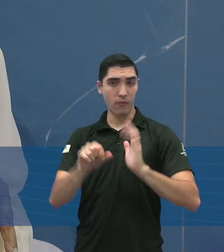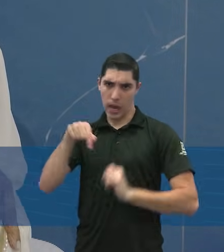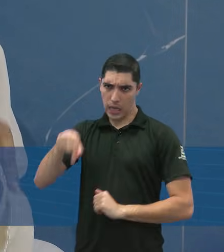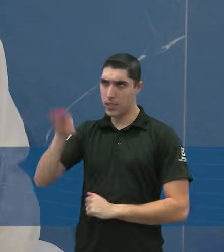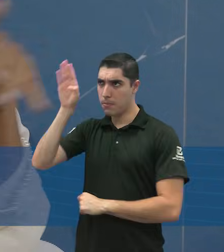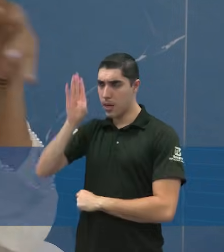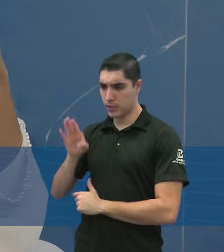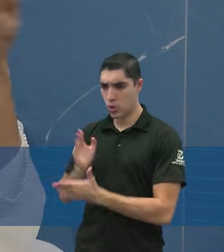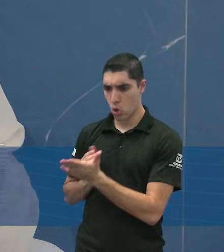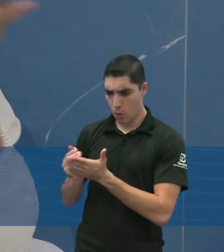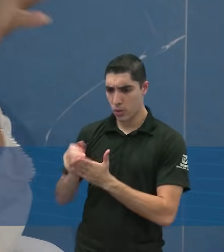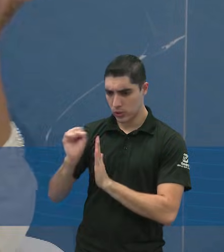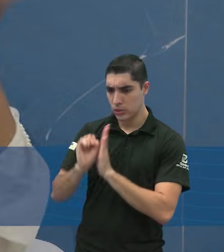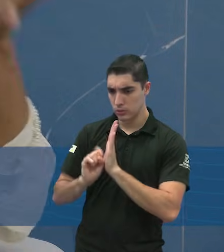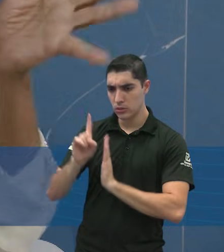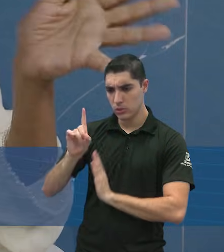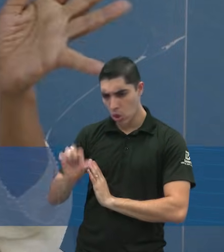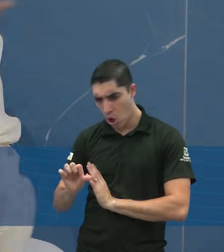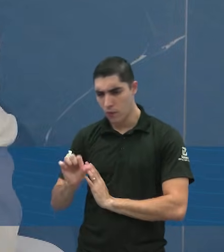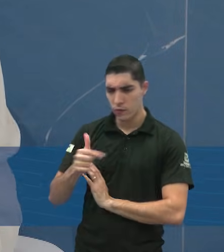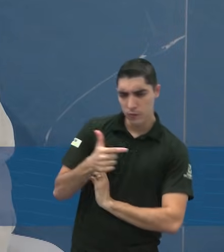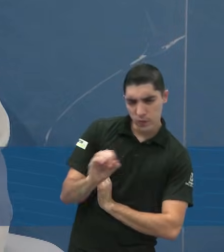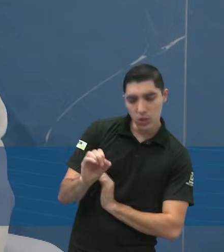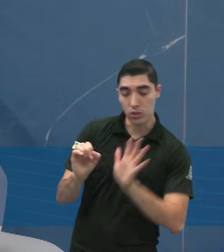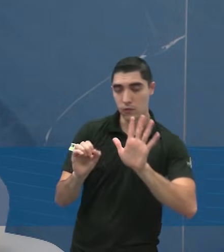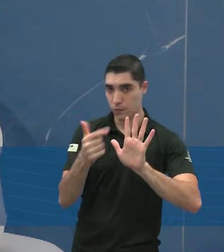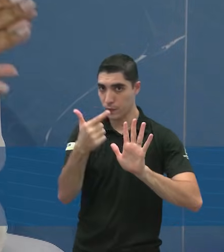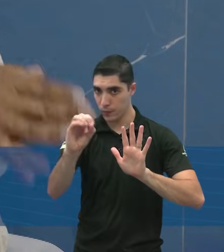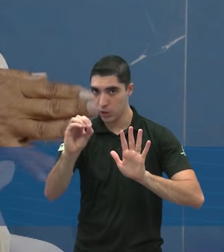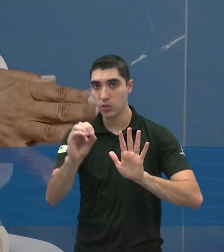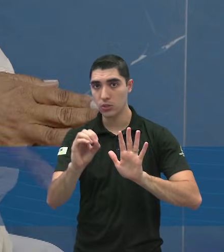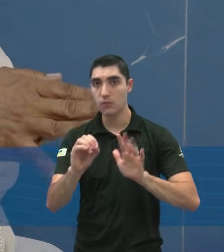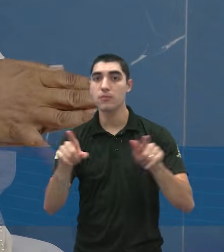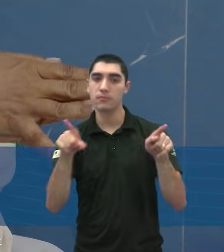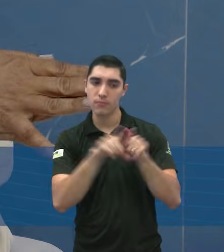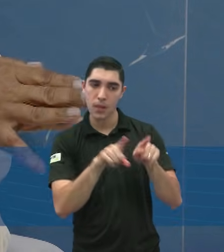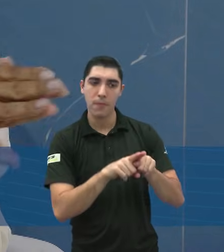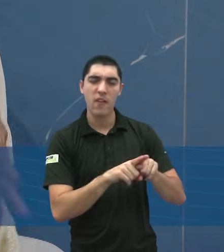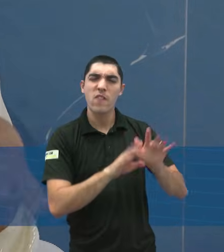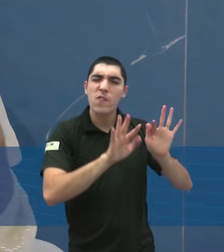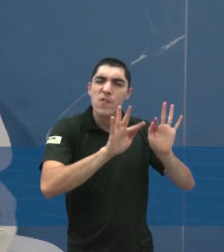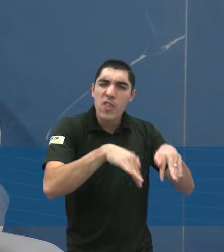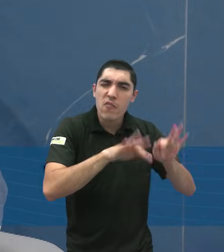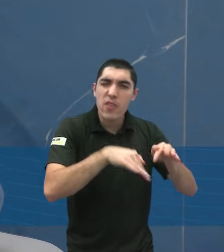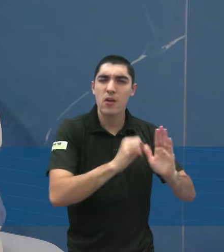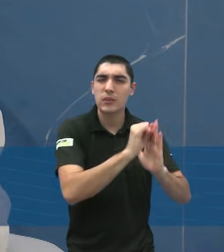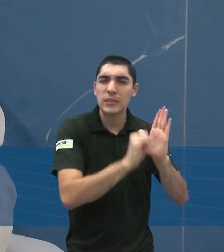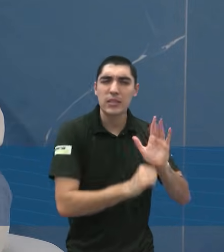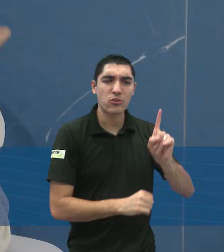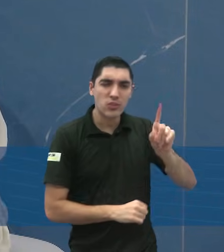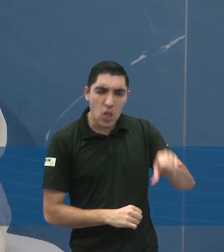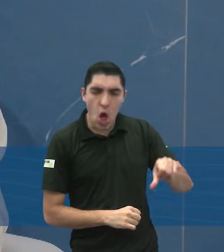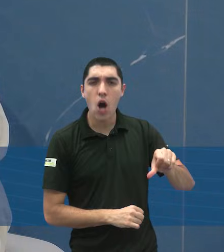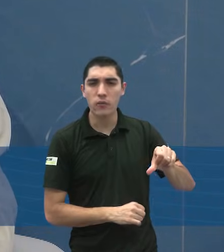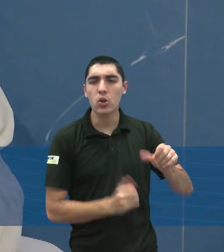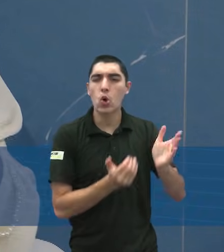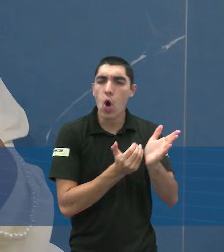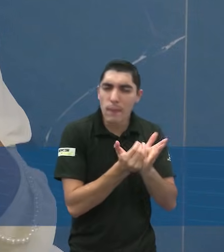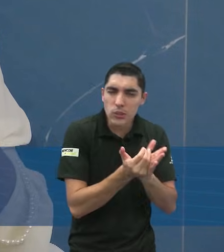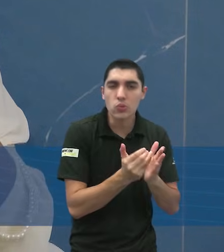Brasil, né? Século XX, né? Meio do século XX, perdão. E também no final do século XIX, né? Por causa da emancipação e